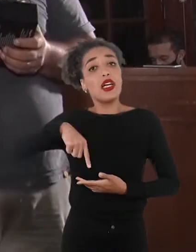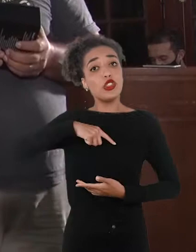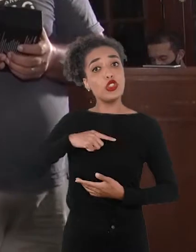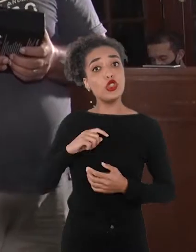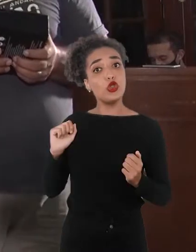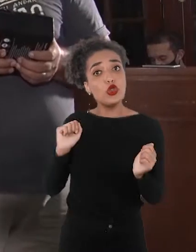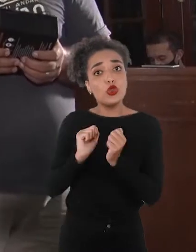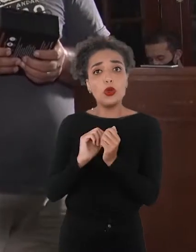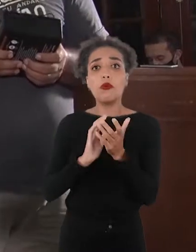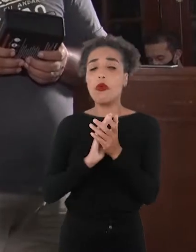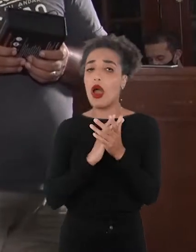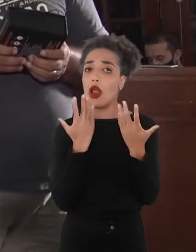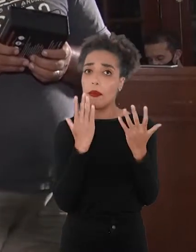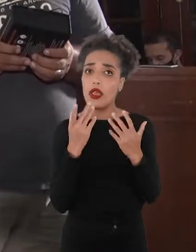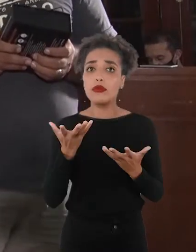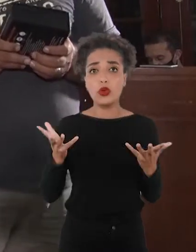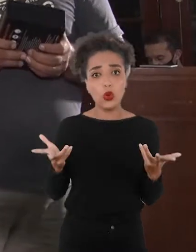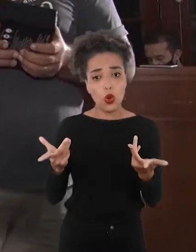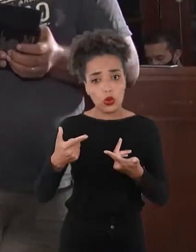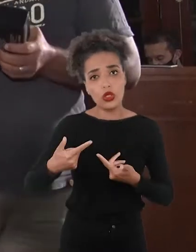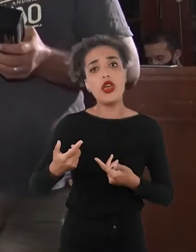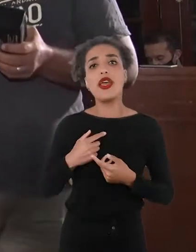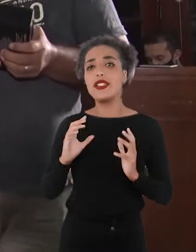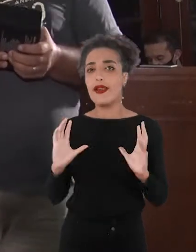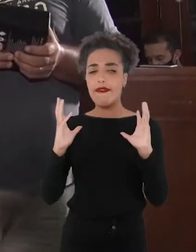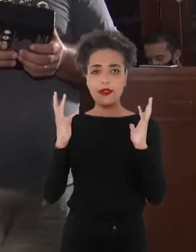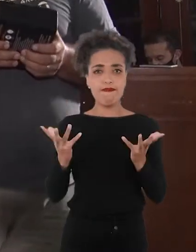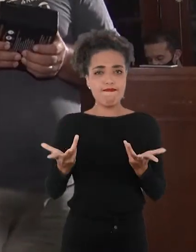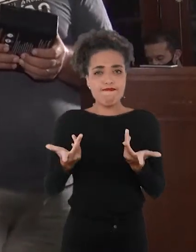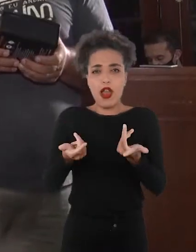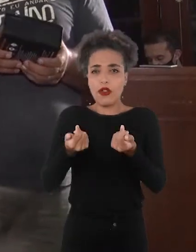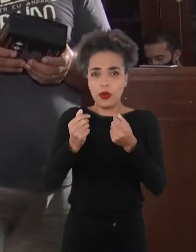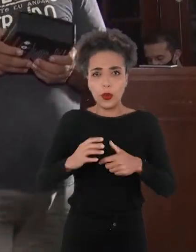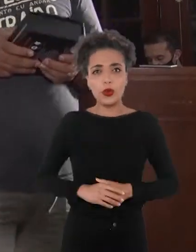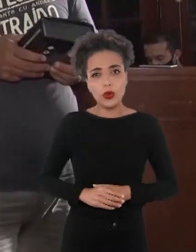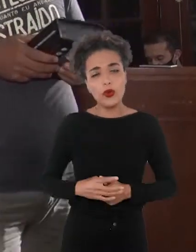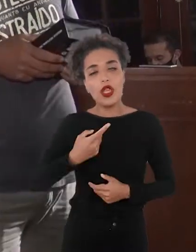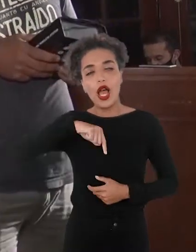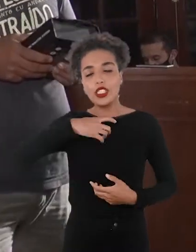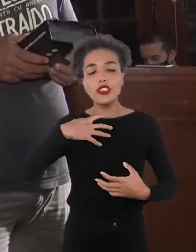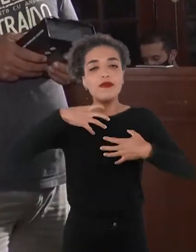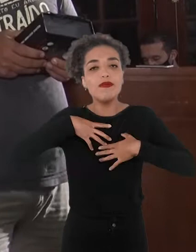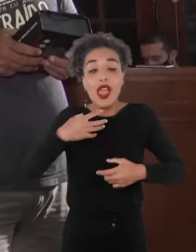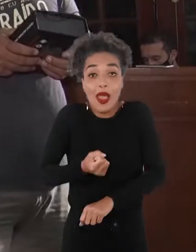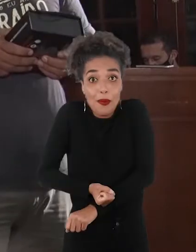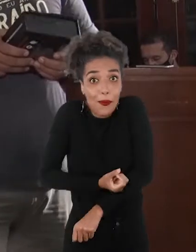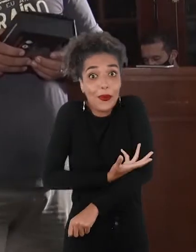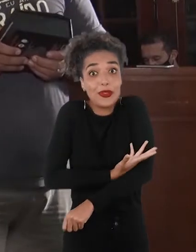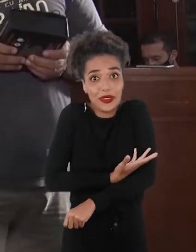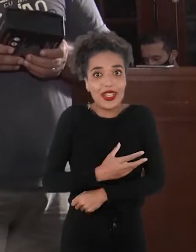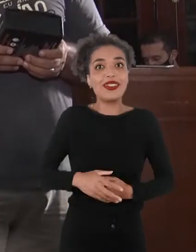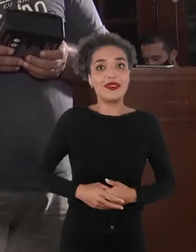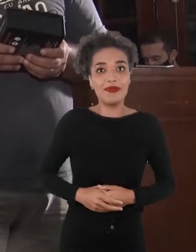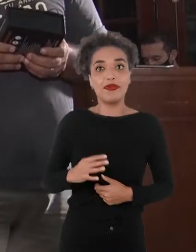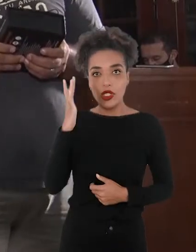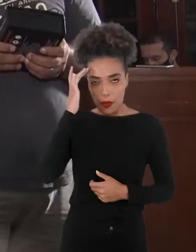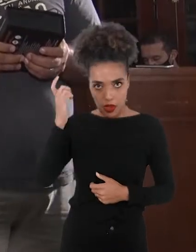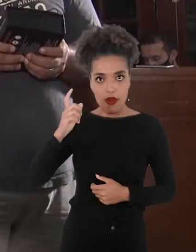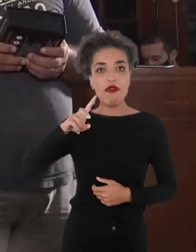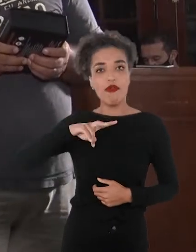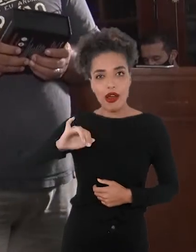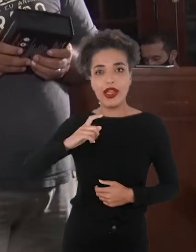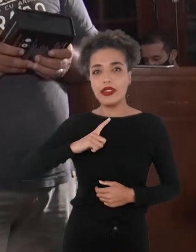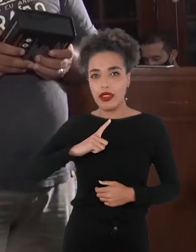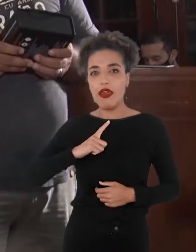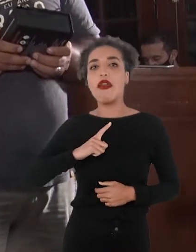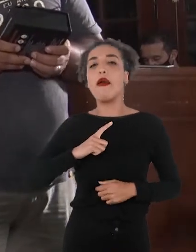e parabéns para todo mundo. Foi um evento maravilhoso. Estamos aqui... super emocionados com tudo. Vai sair uma matéria amanhã na TVT, que